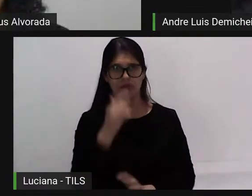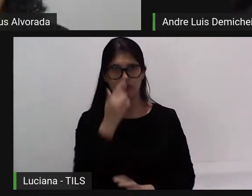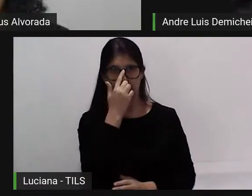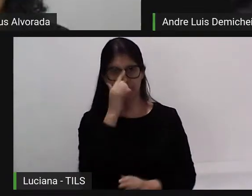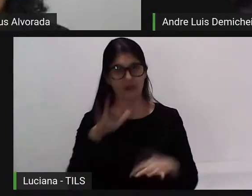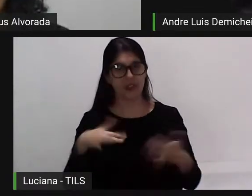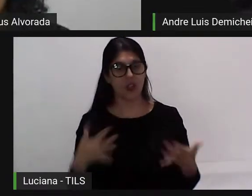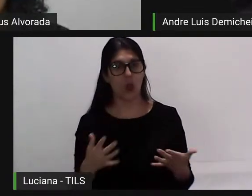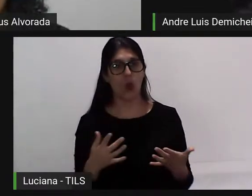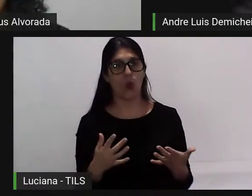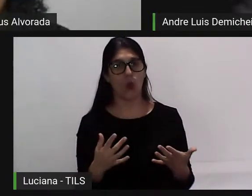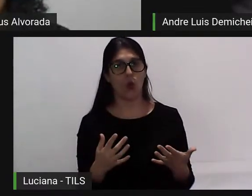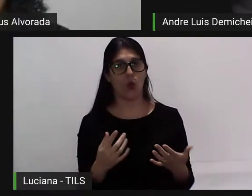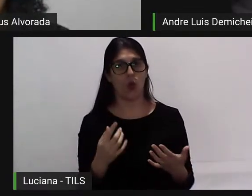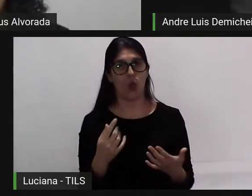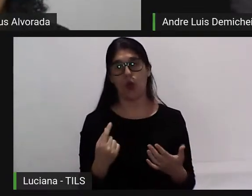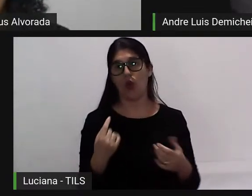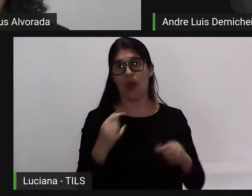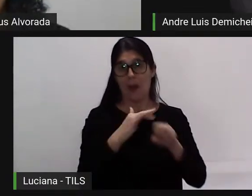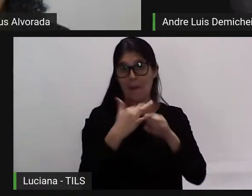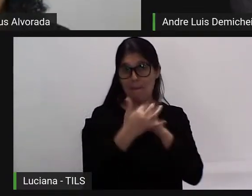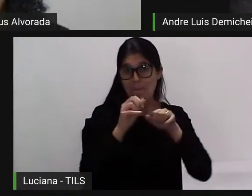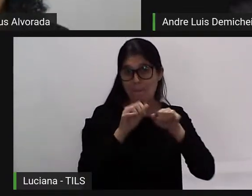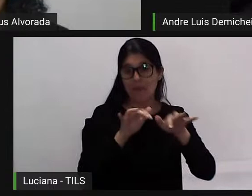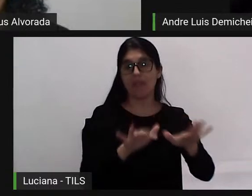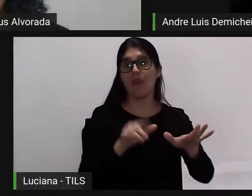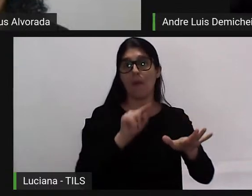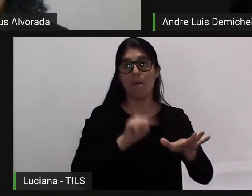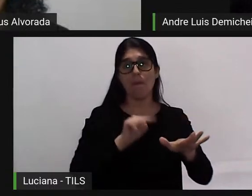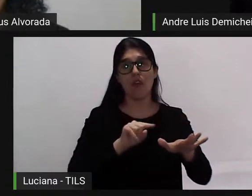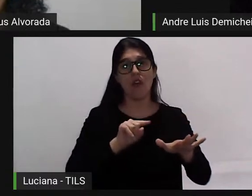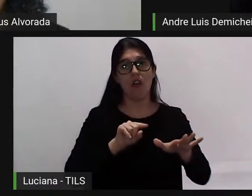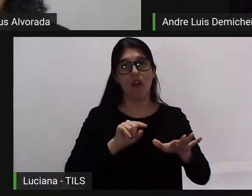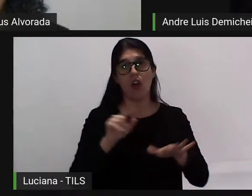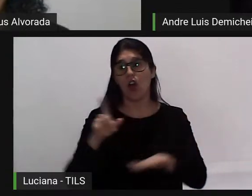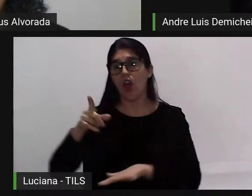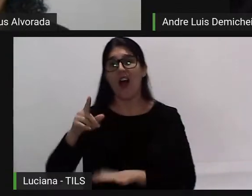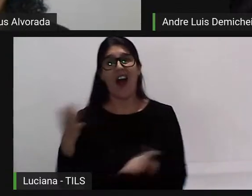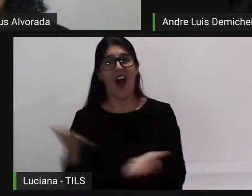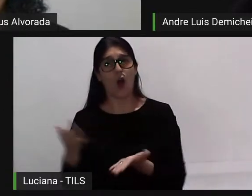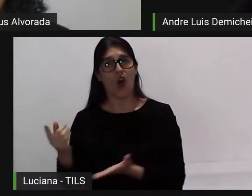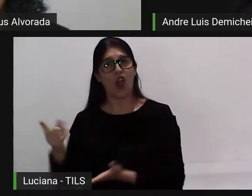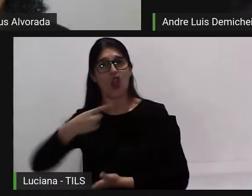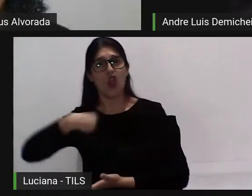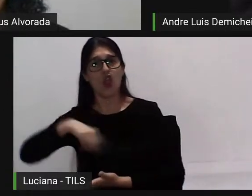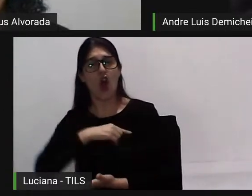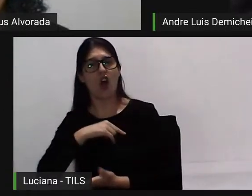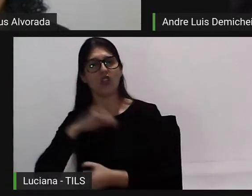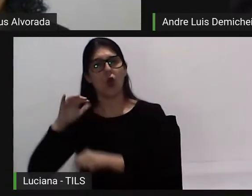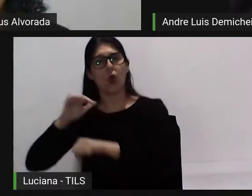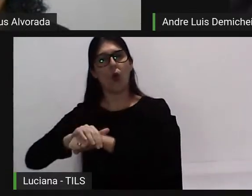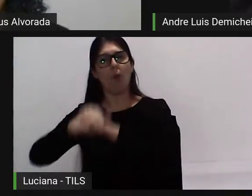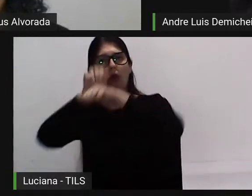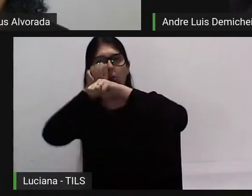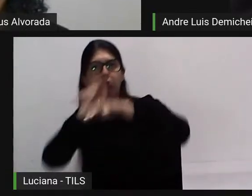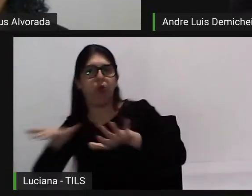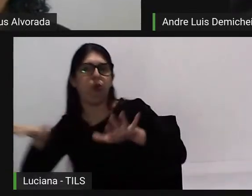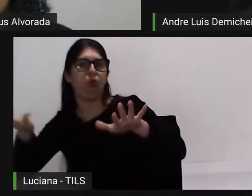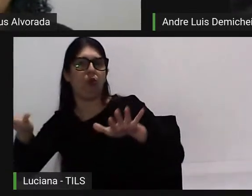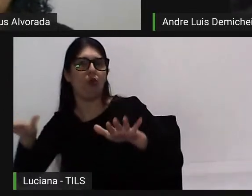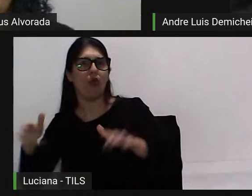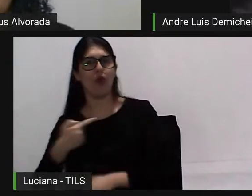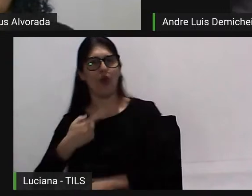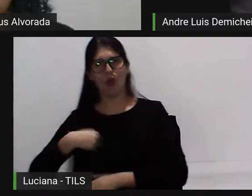Uma coisa é tu ter a pandemia, outra coisa é nós sermos os propagadores e intensificar isso. Então, nós não podemos, nós trabalhamos